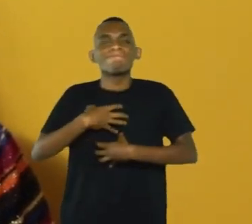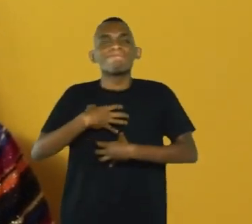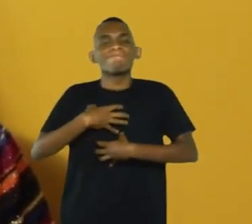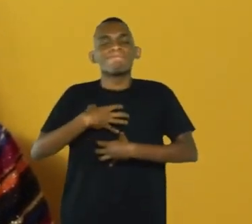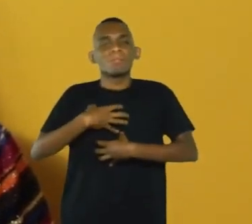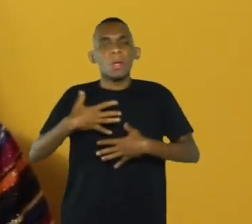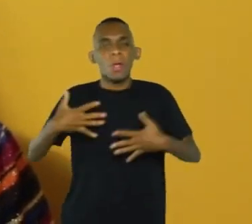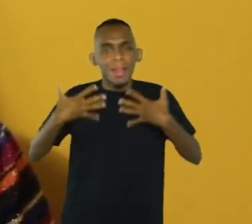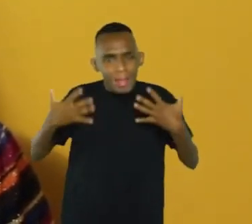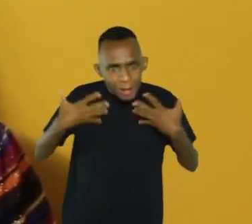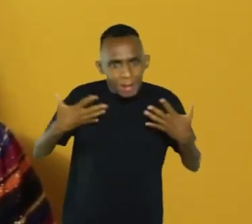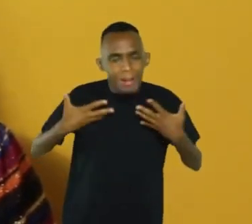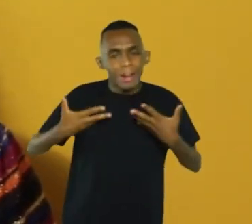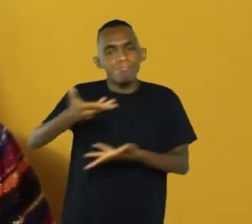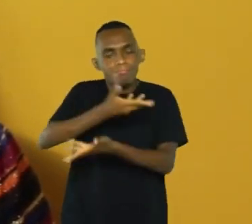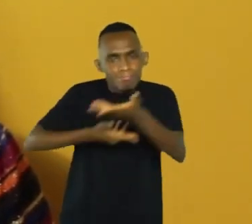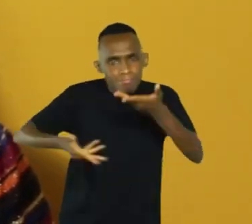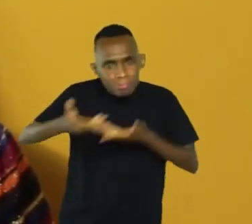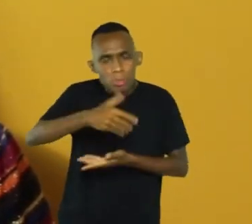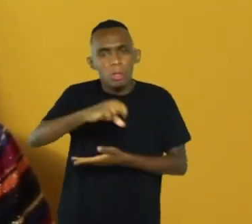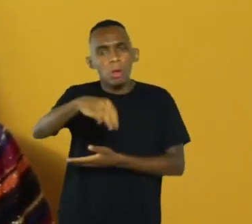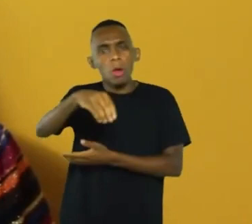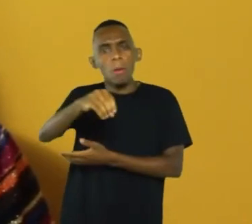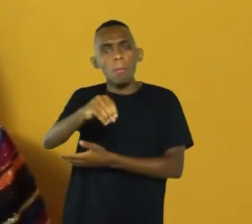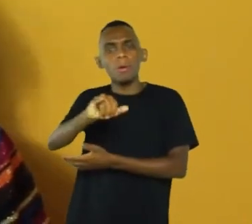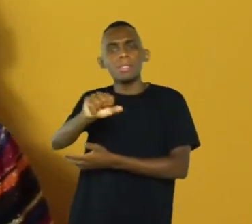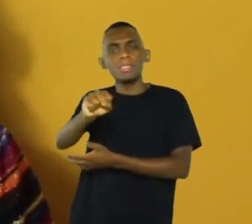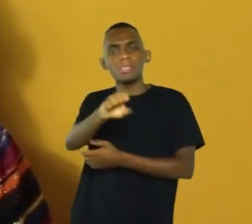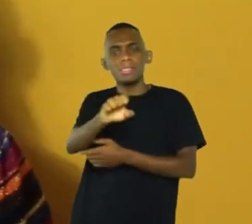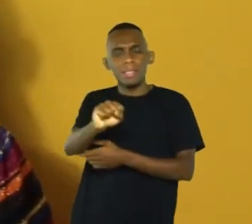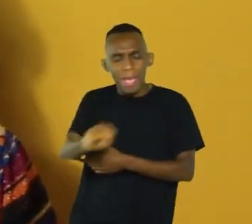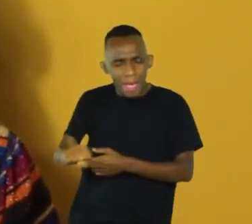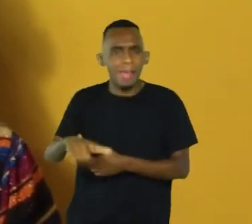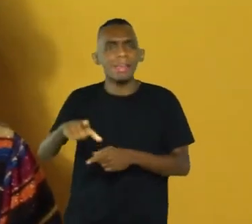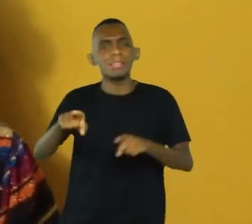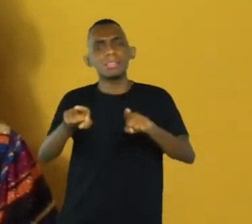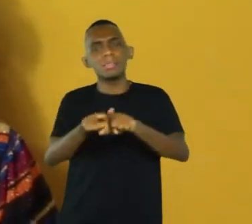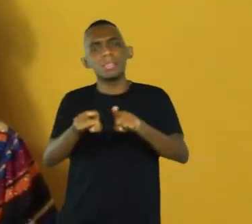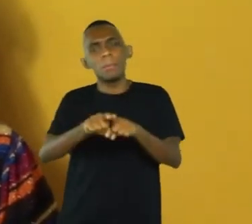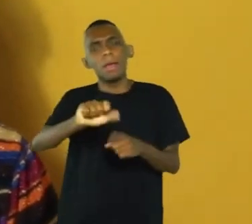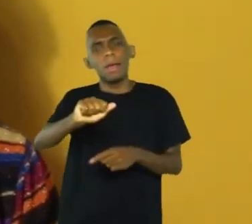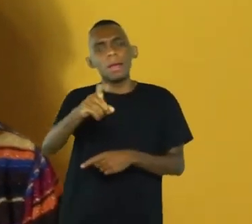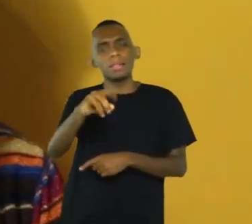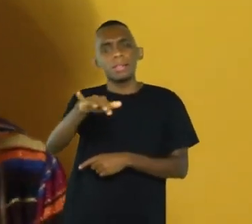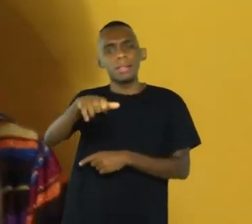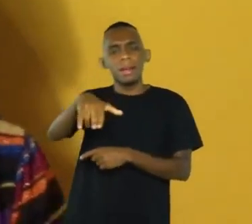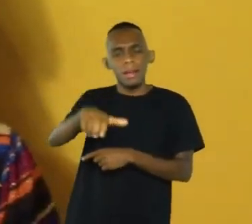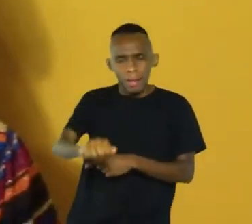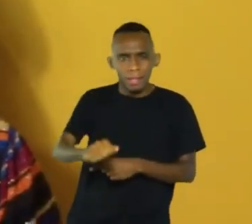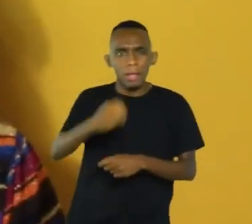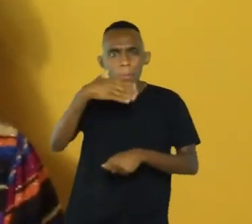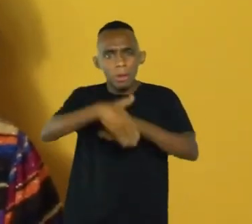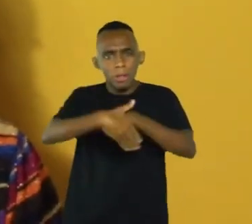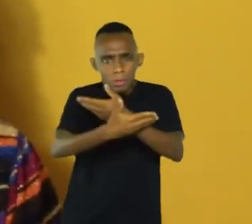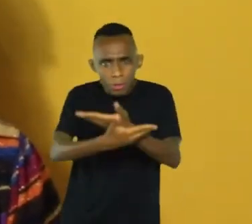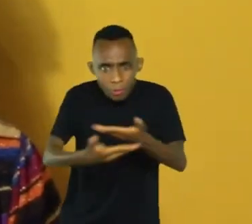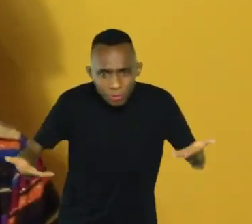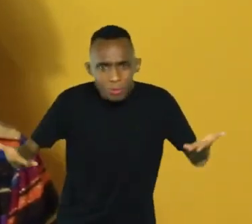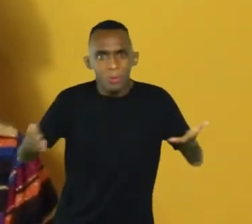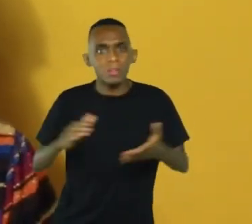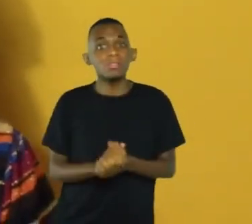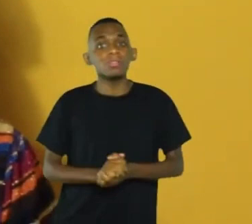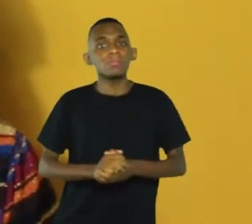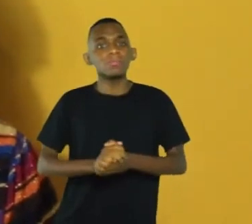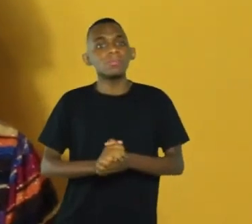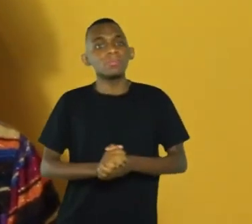Moisés Espírito Santo falando oi de São Paulo, a Adriana Belo dando boa noite. Oi, Então, quem amor. está aí na audiência pode